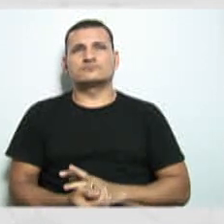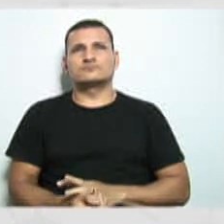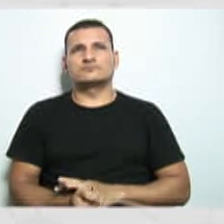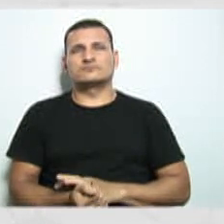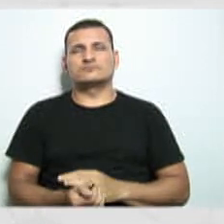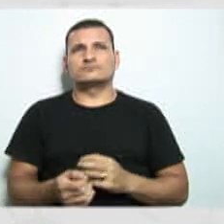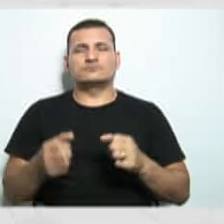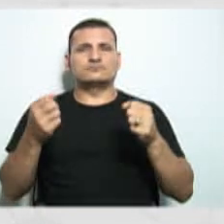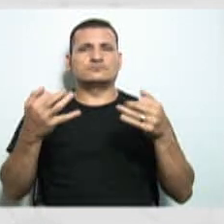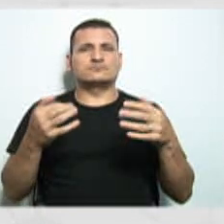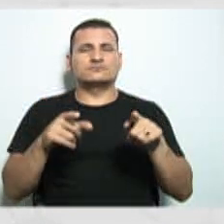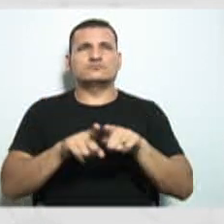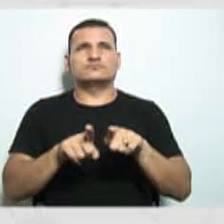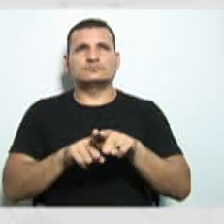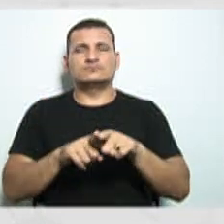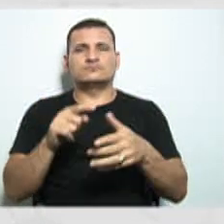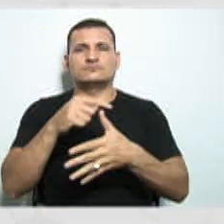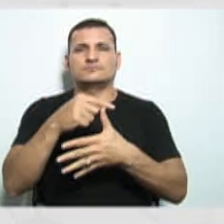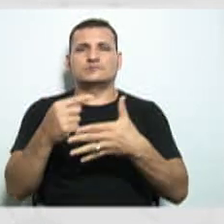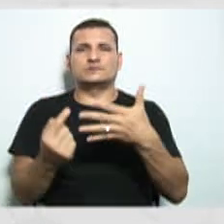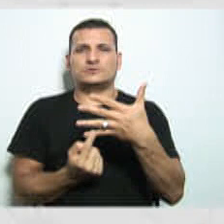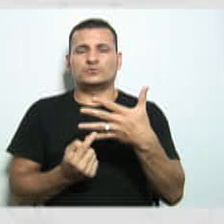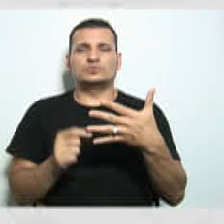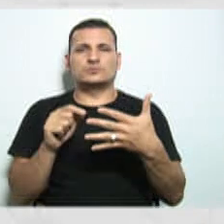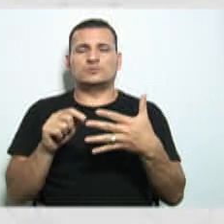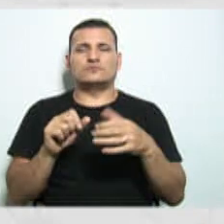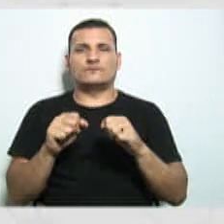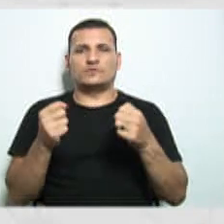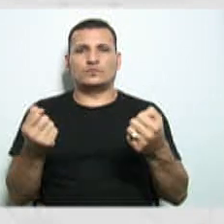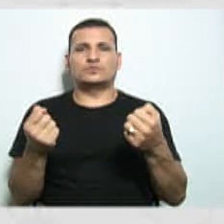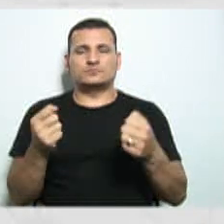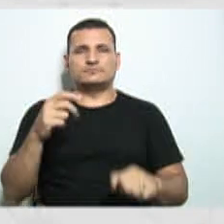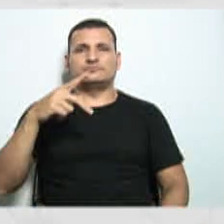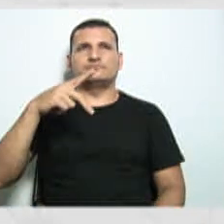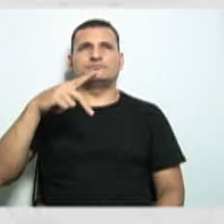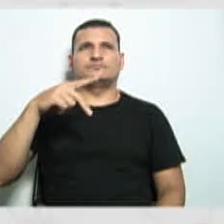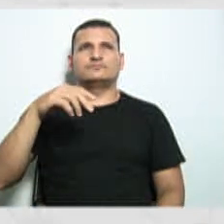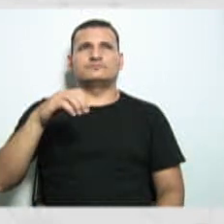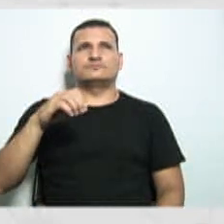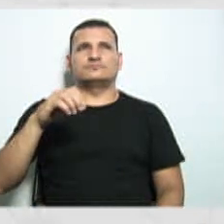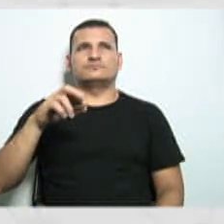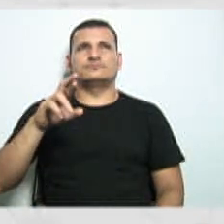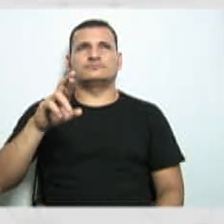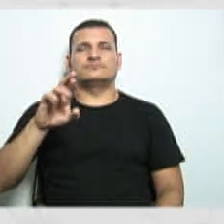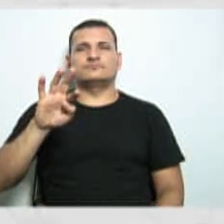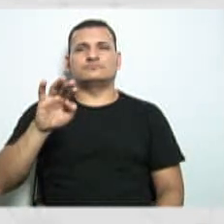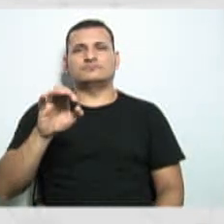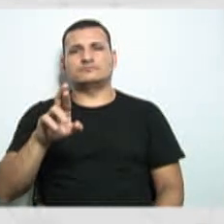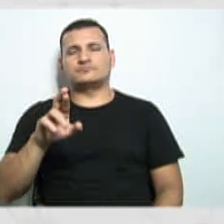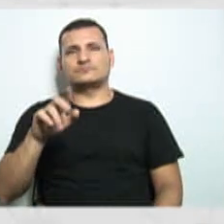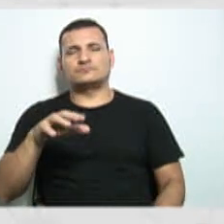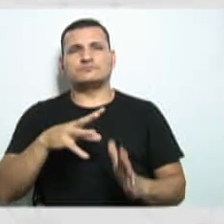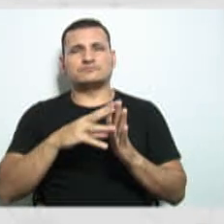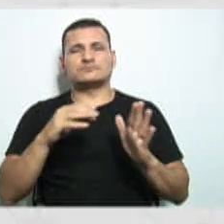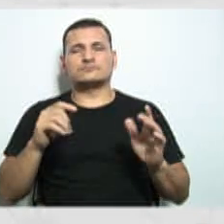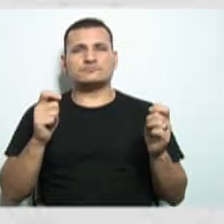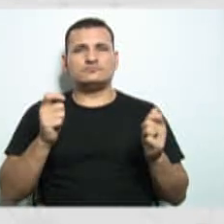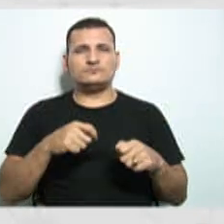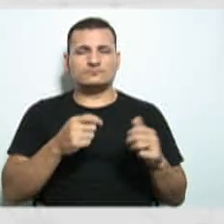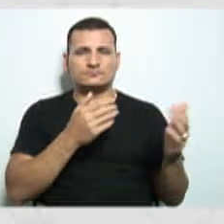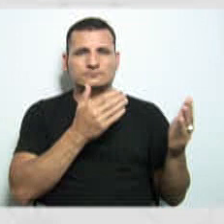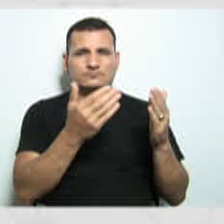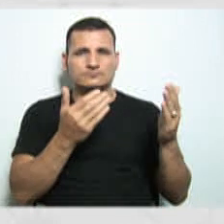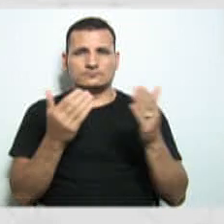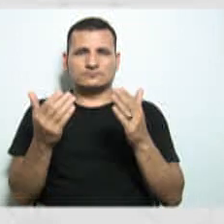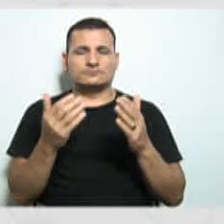nós falamos também nas 5 forças de Porter, né? Que é o modelo aí, ó, permite analisar o grau de atratividade, né, de